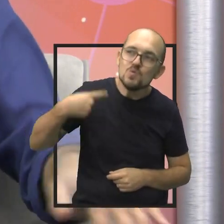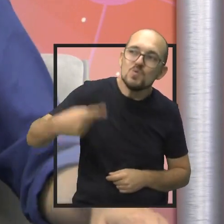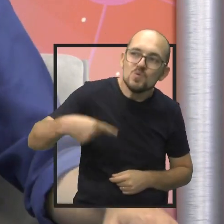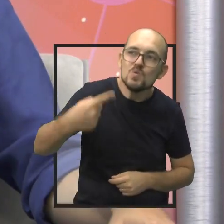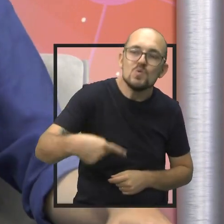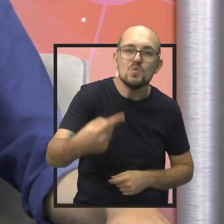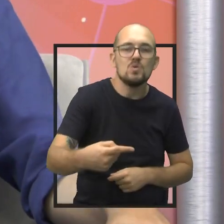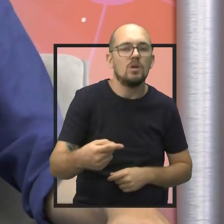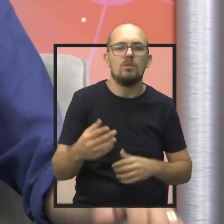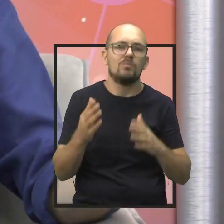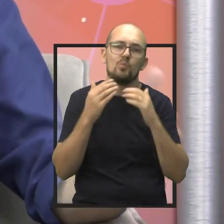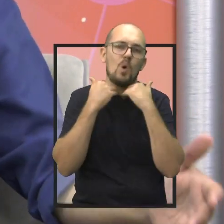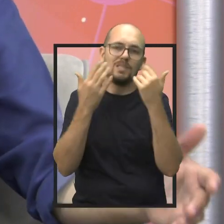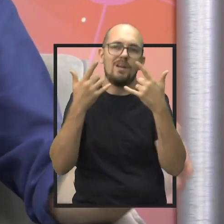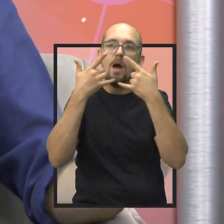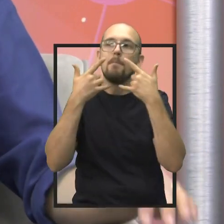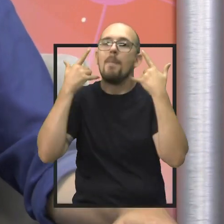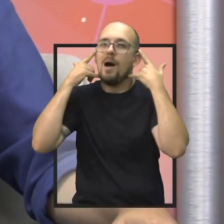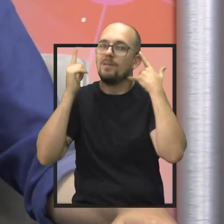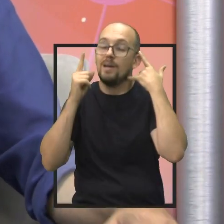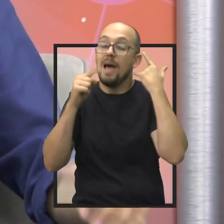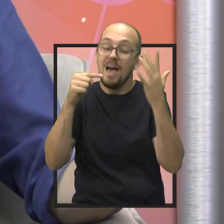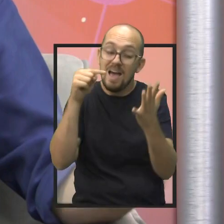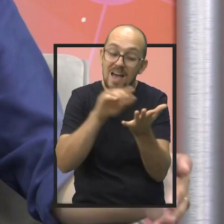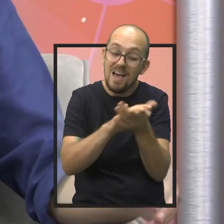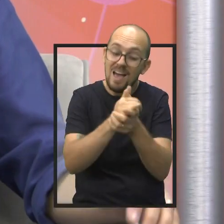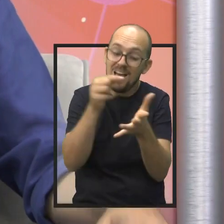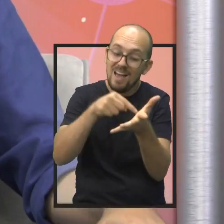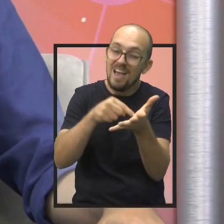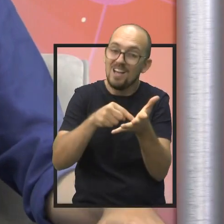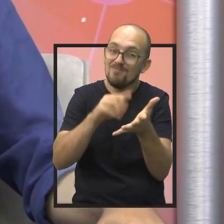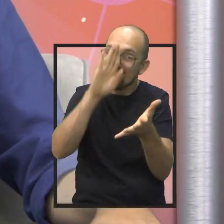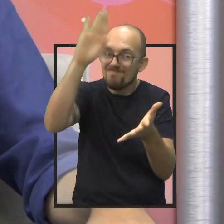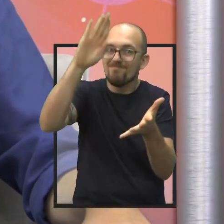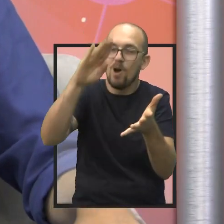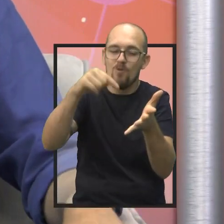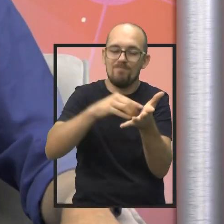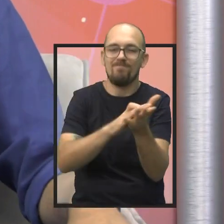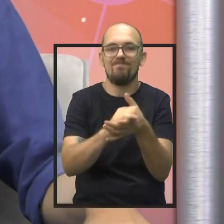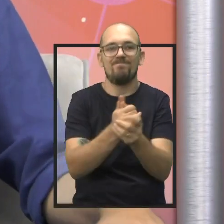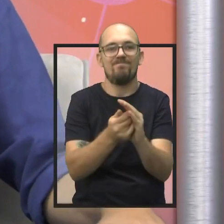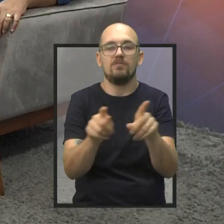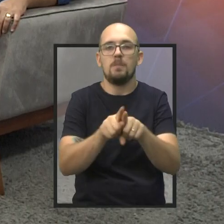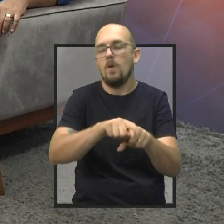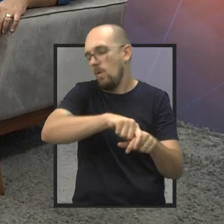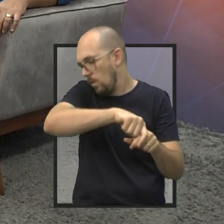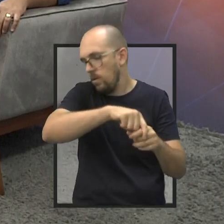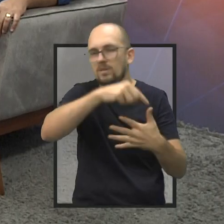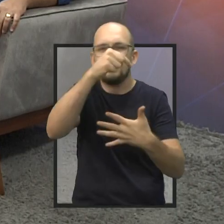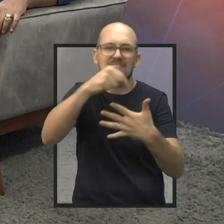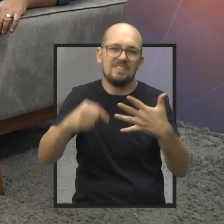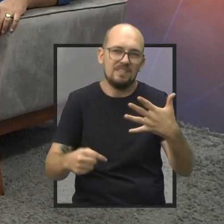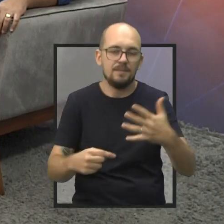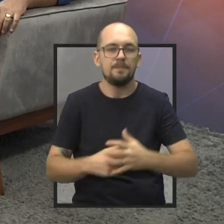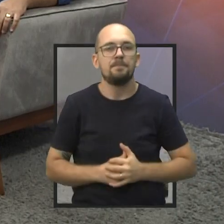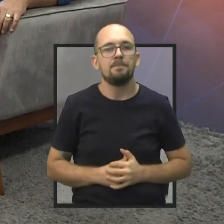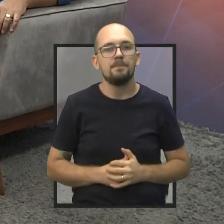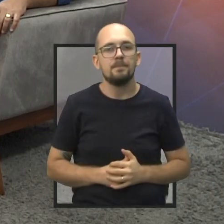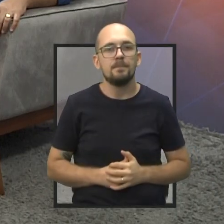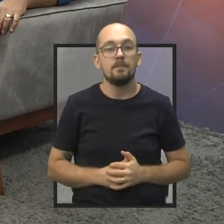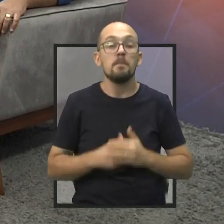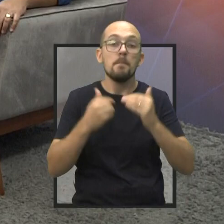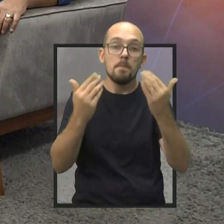melhor forma de prevenção, e sim a higienização das mãos e a promoção das boas práticas aí. Bom, doutor, eu gostaria de